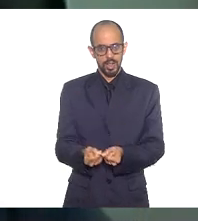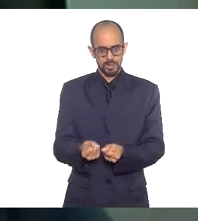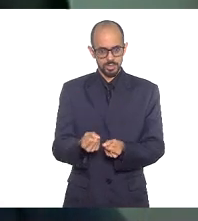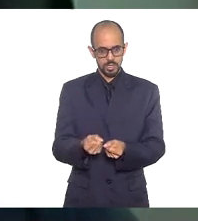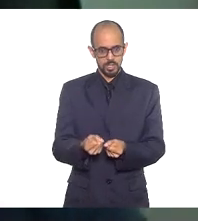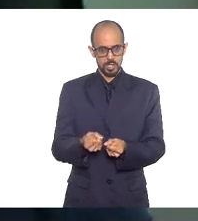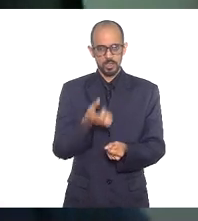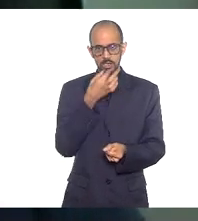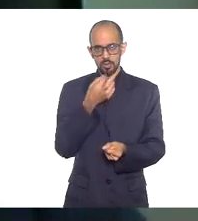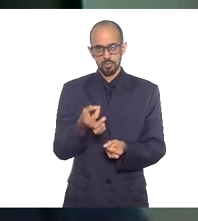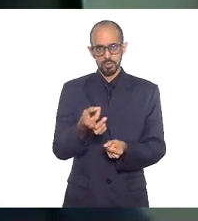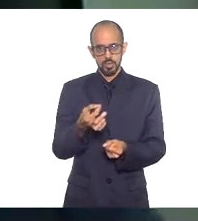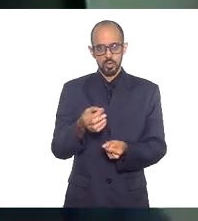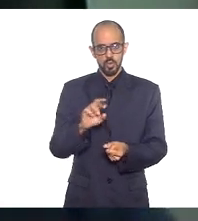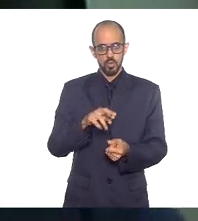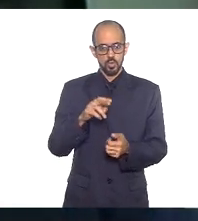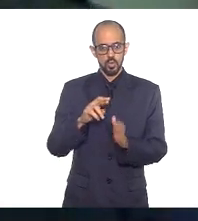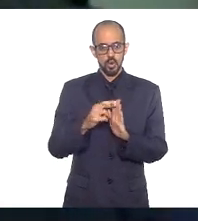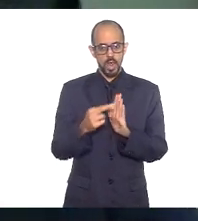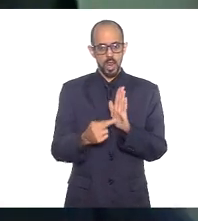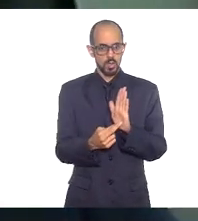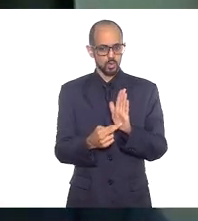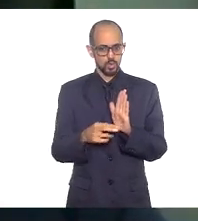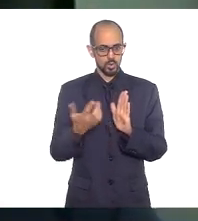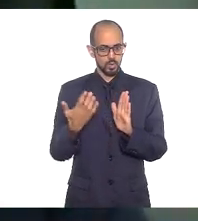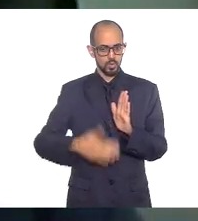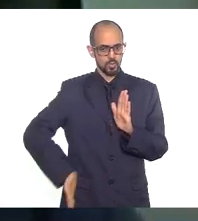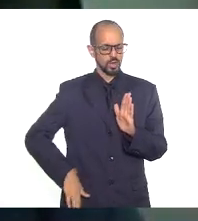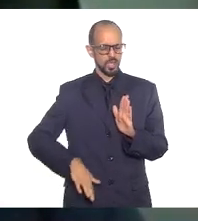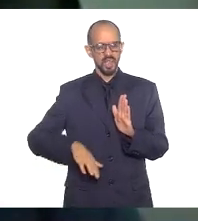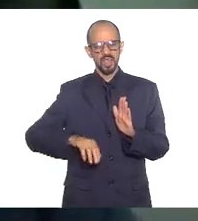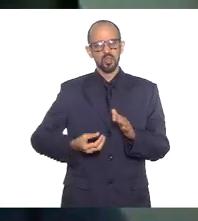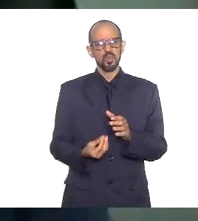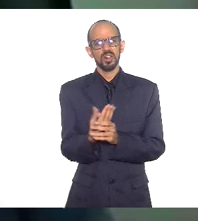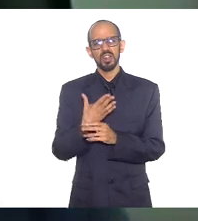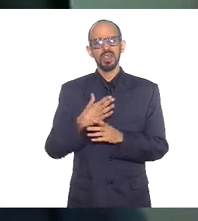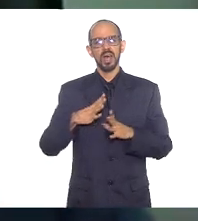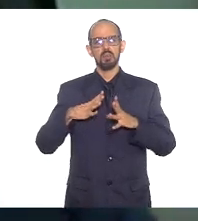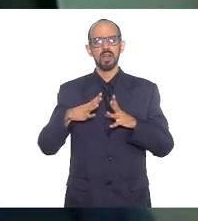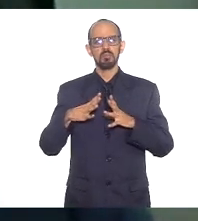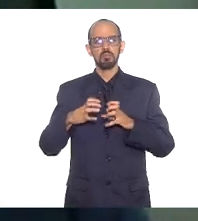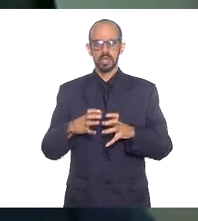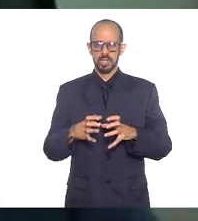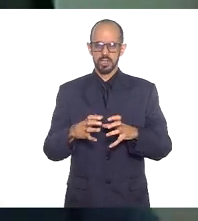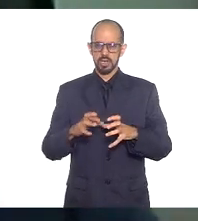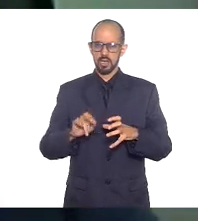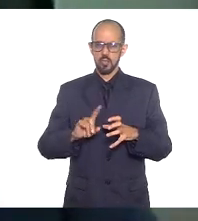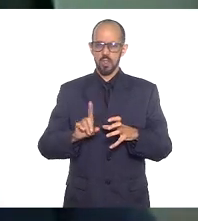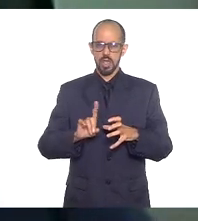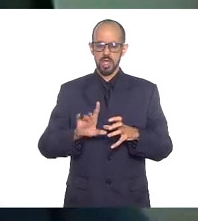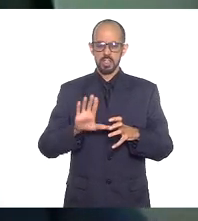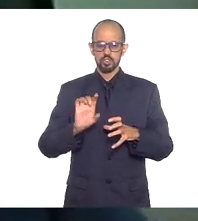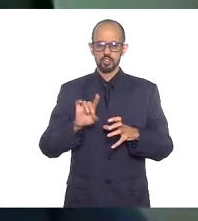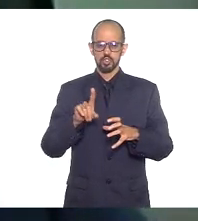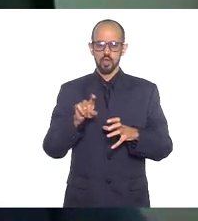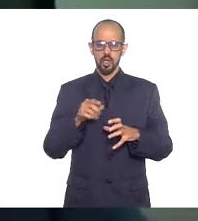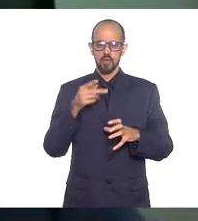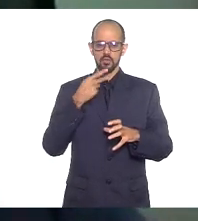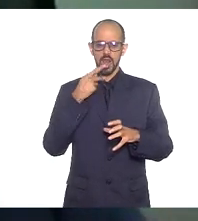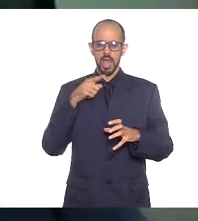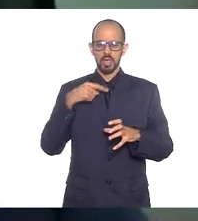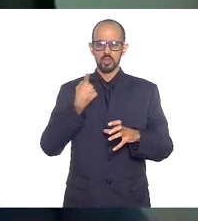do relator. Eu não quero causar nenhuma polêmica, mas apenas registrar aqui que, no